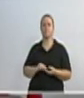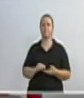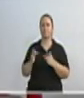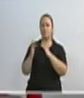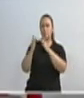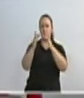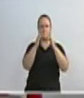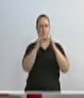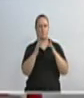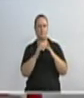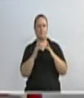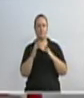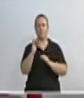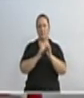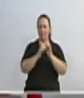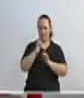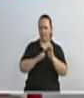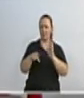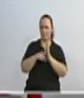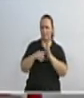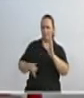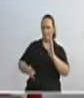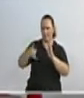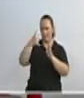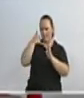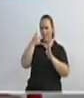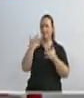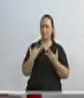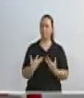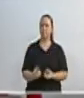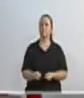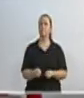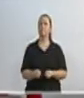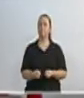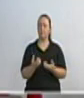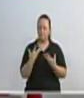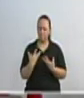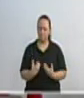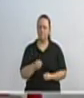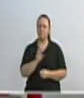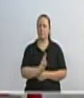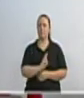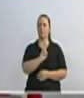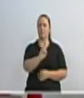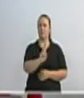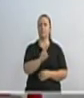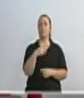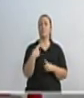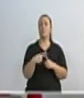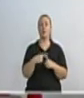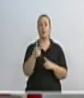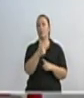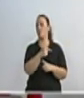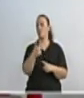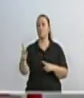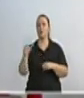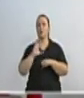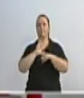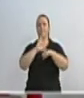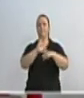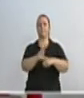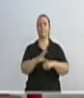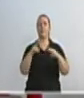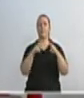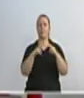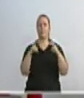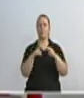com as operadoras se prontificaram a trazer o representante da Anatel porque não tinha recursos para vir de Florianópolis a Brusque.